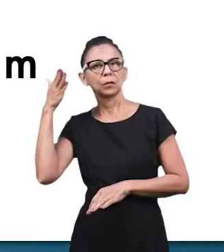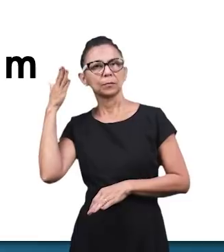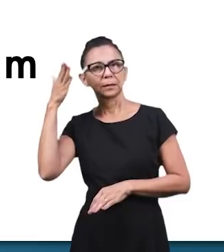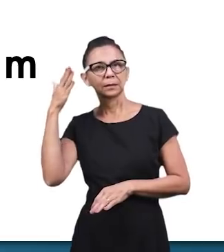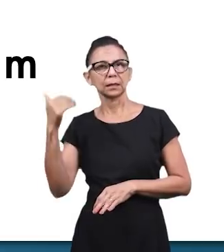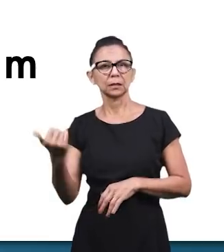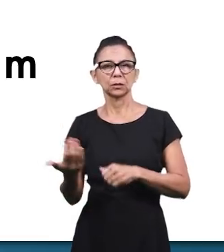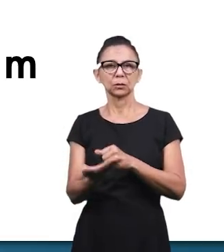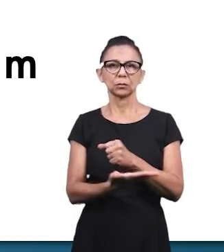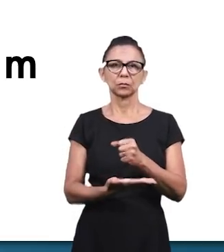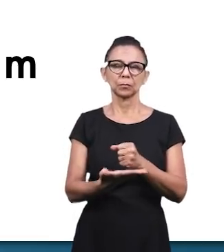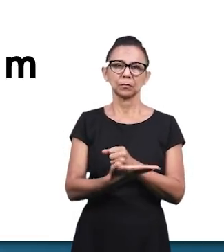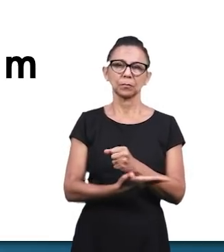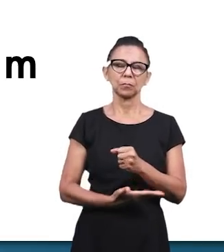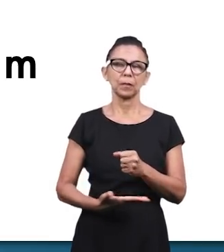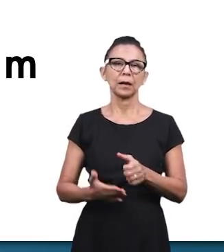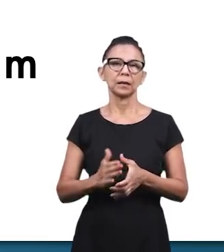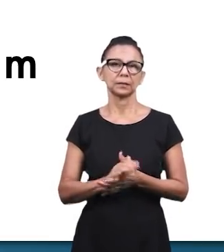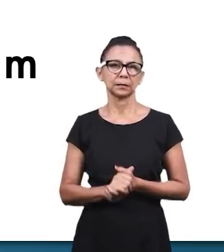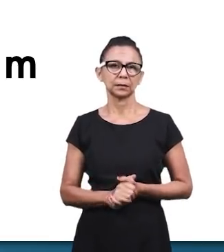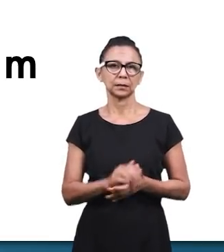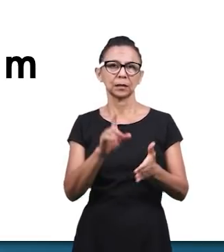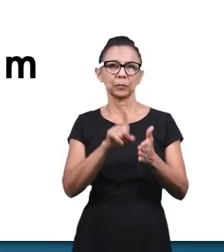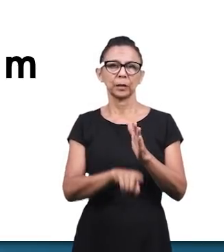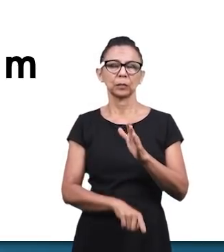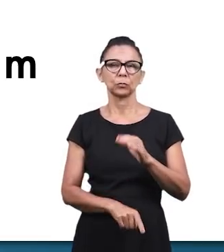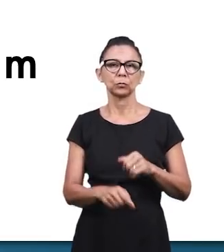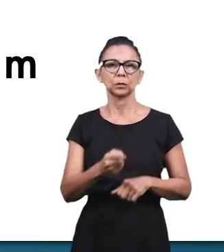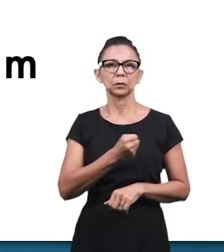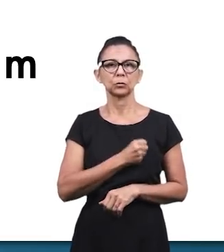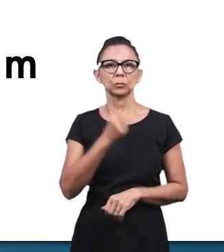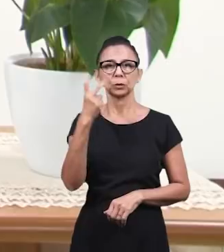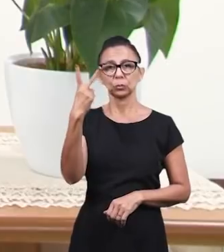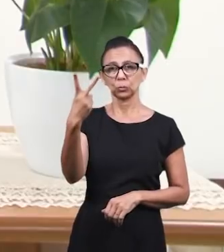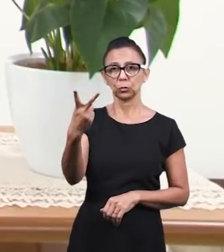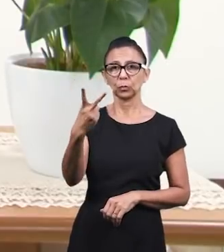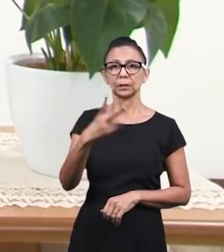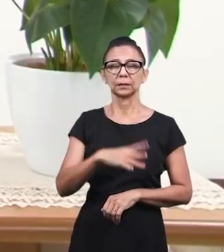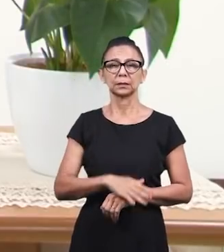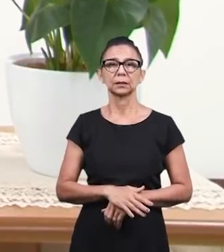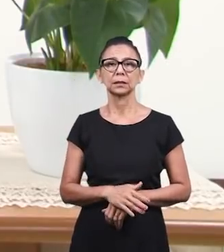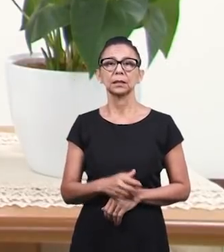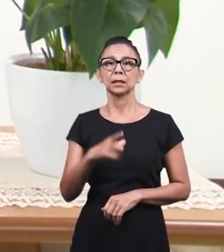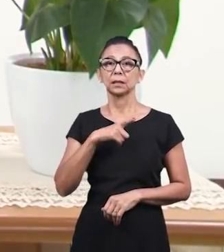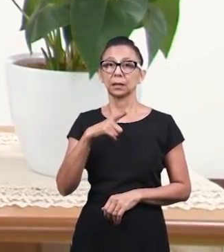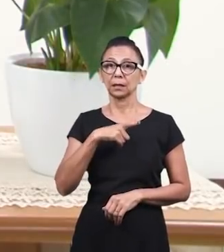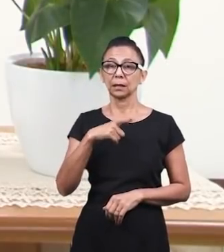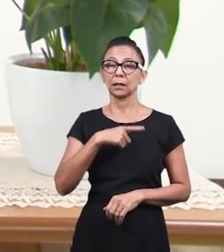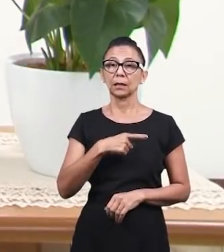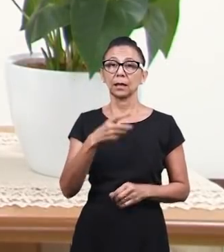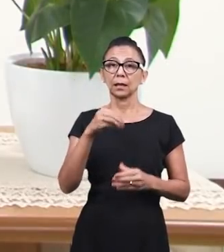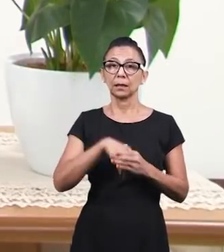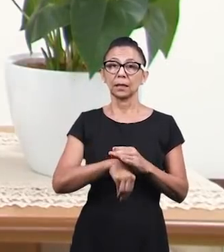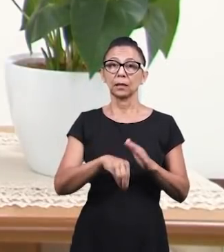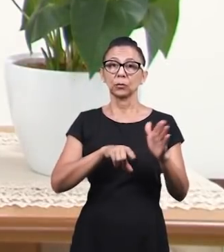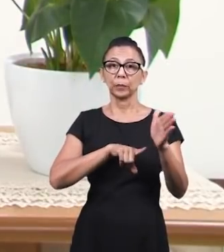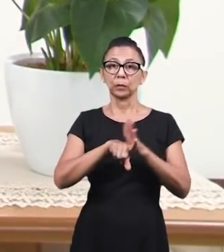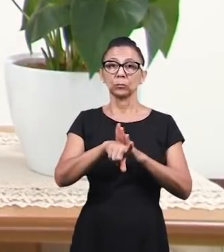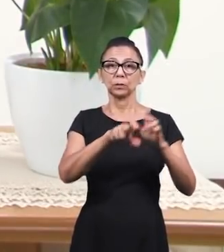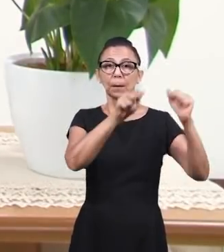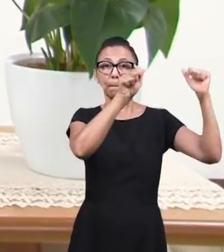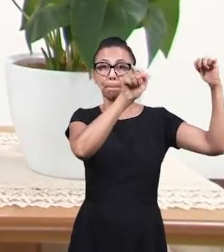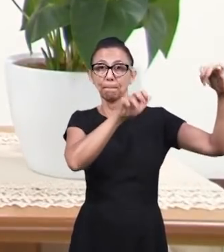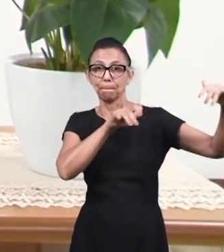da questão 2A, a questão anterior. Inclua a multidão. E quem vai trazer esta resposta ou esta breve mensagem é a